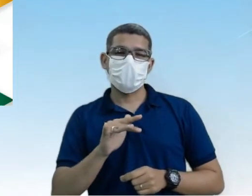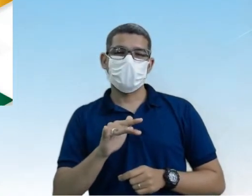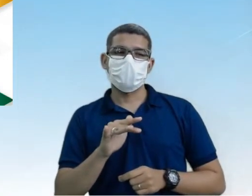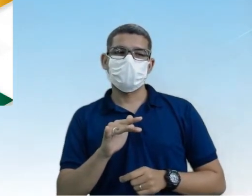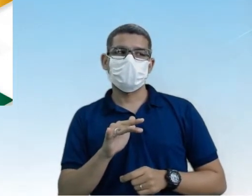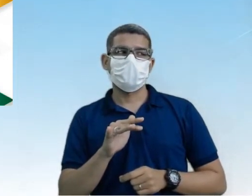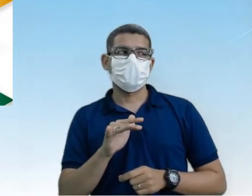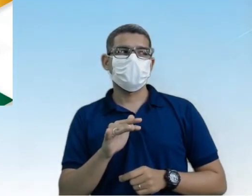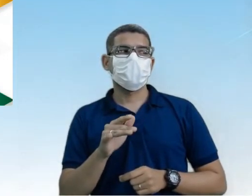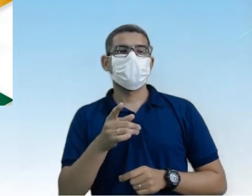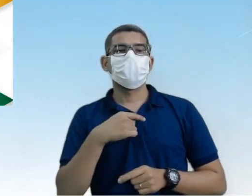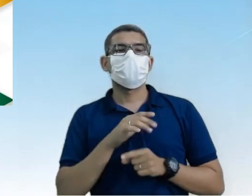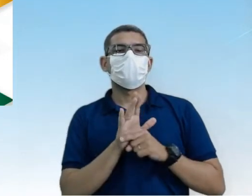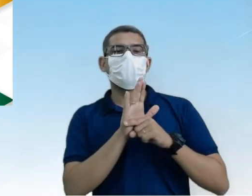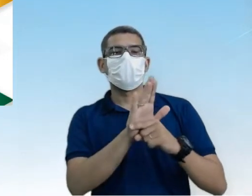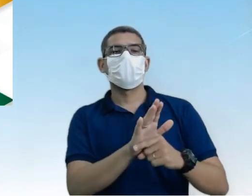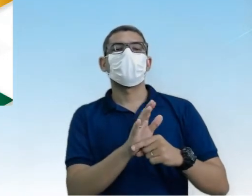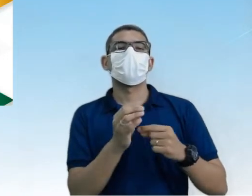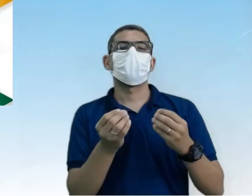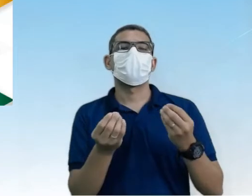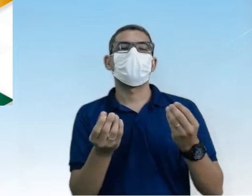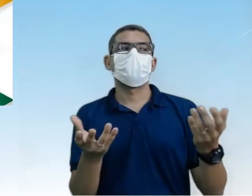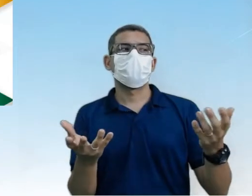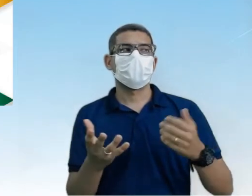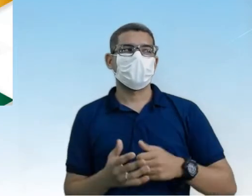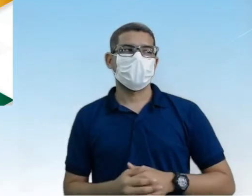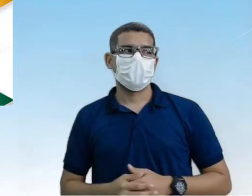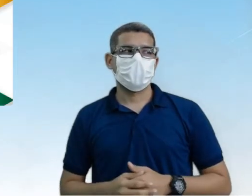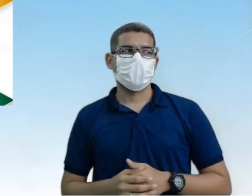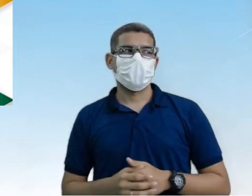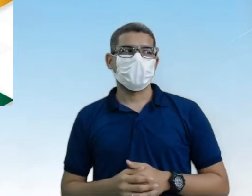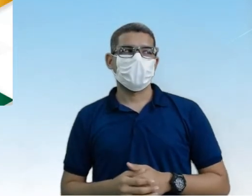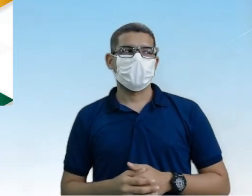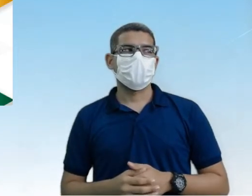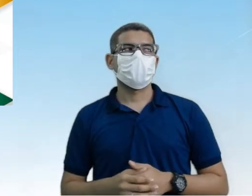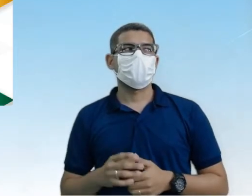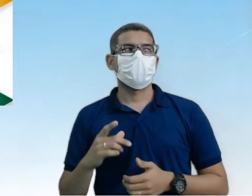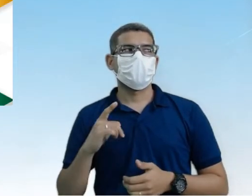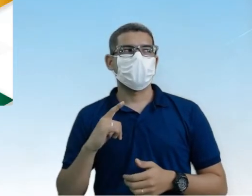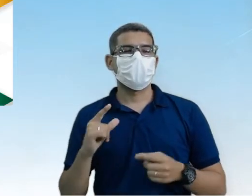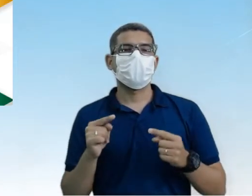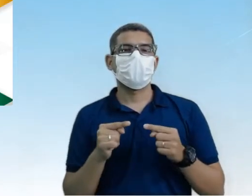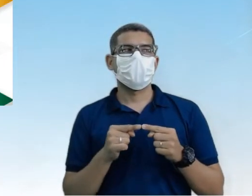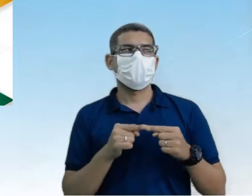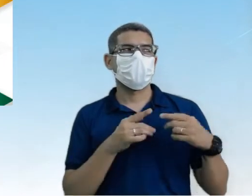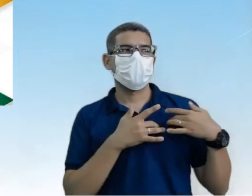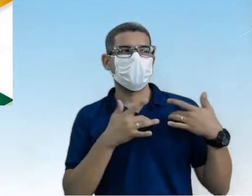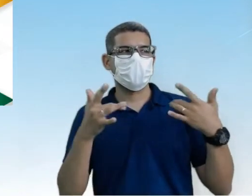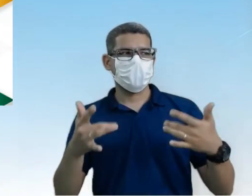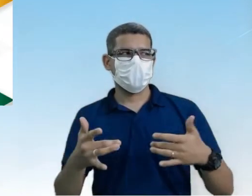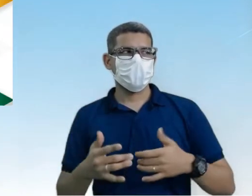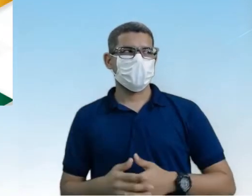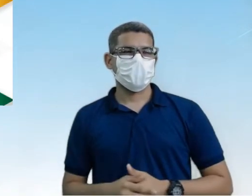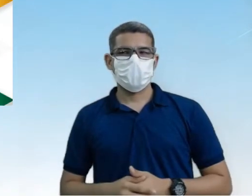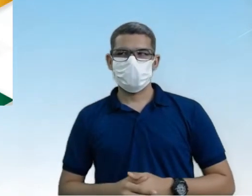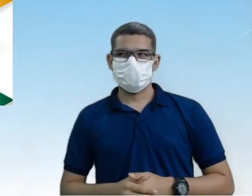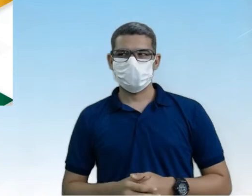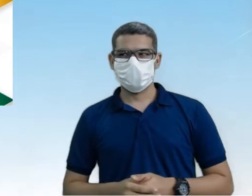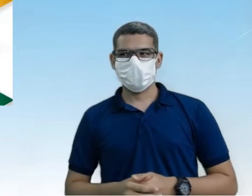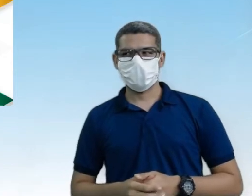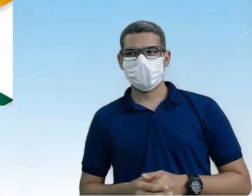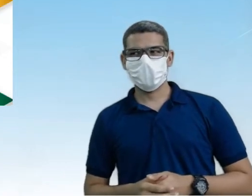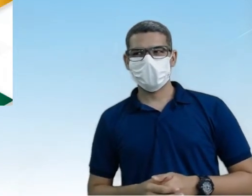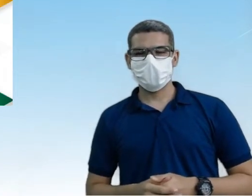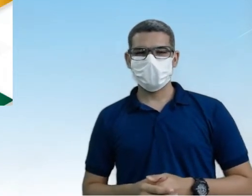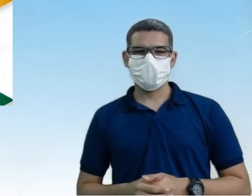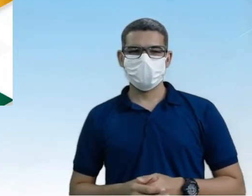a gente vai ajudar, né? E como a gente vai ajudar? Claro, através das doações. Ok, então, what